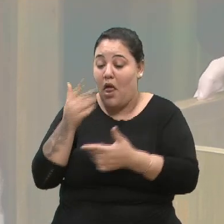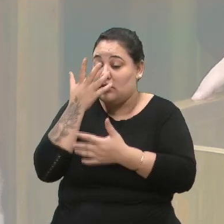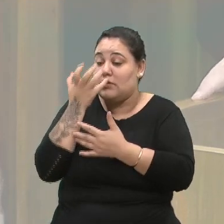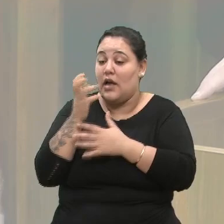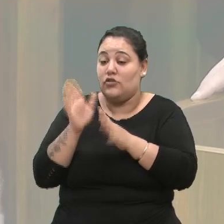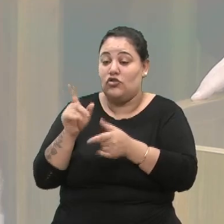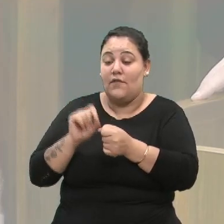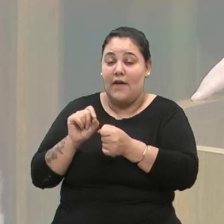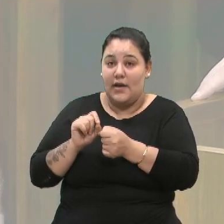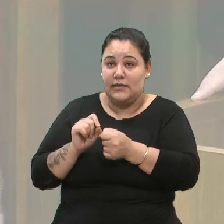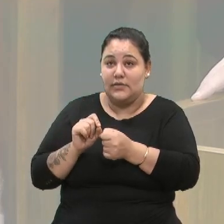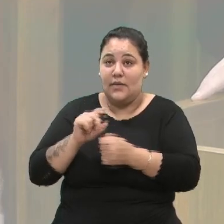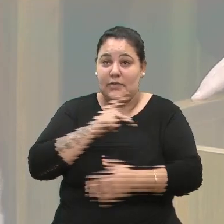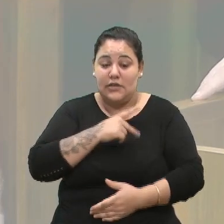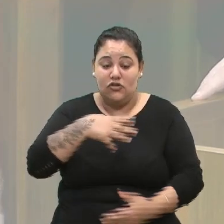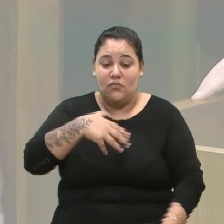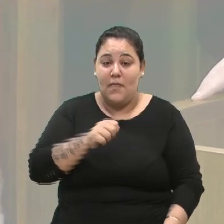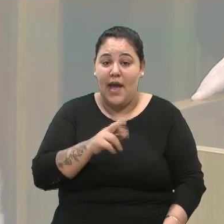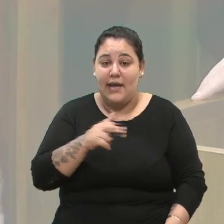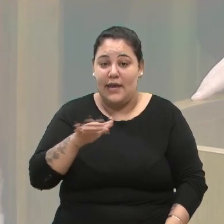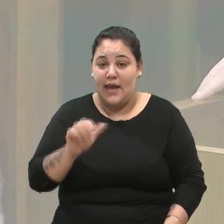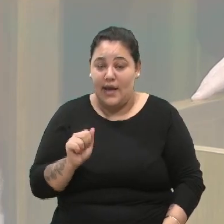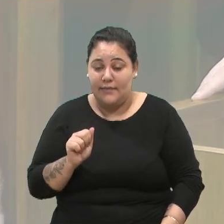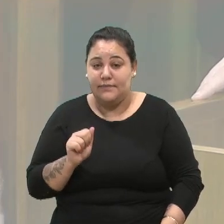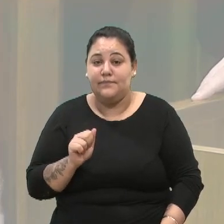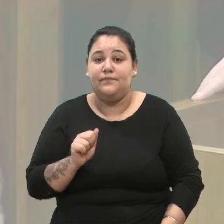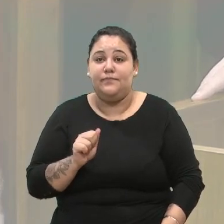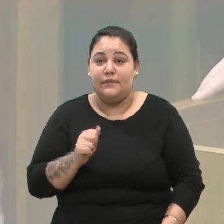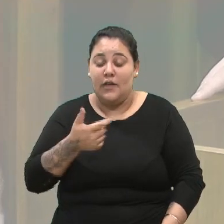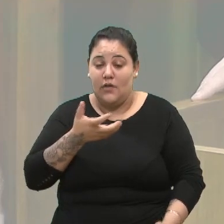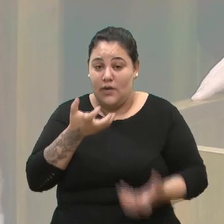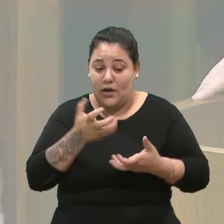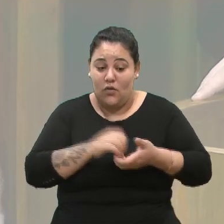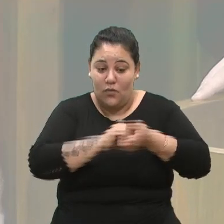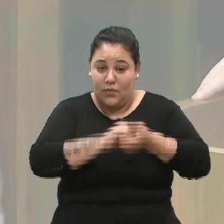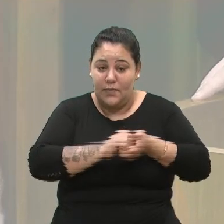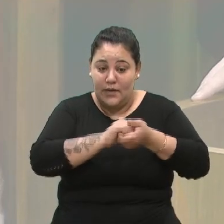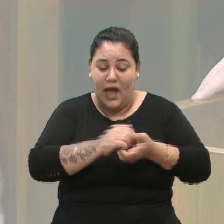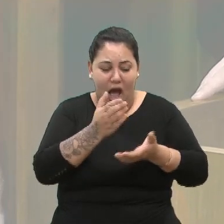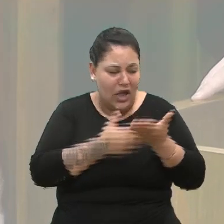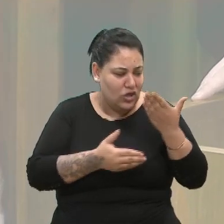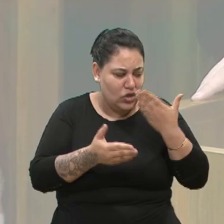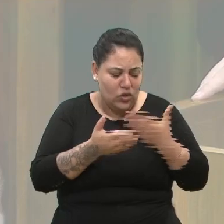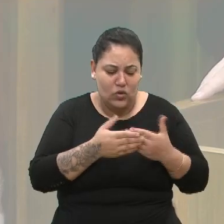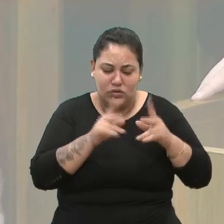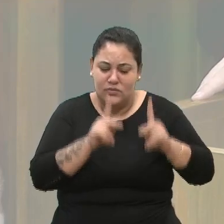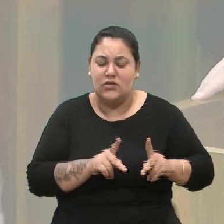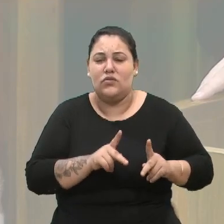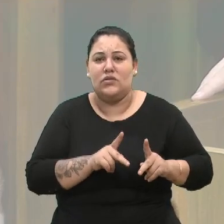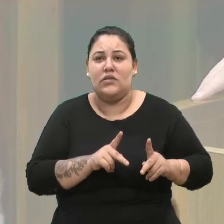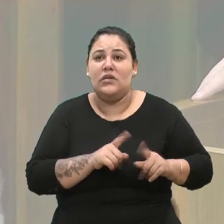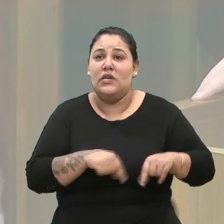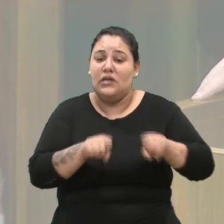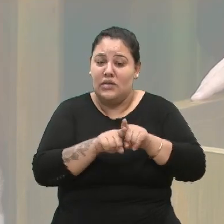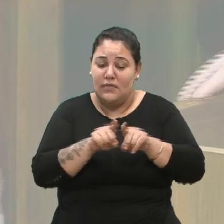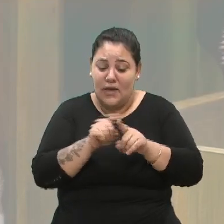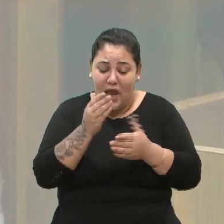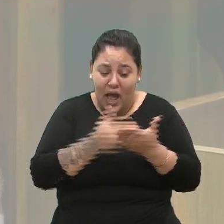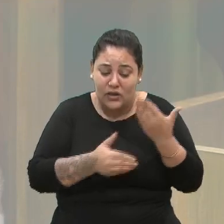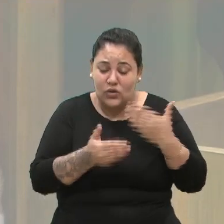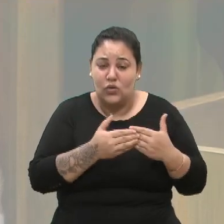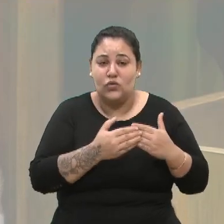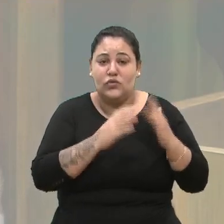presidente Maria de Lourdes Fagrassi, mas aqui eu quero cumprimentar a toda a sua direção declaração de líder. E também a todos os servidores